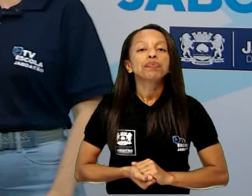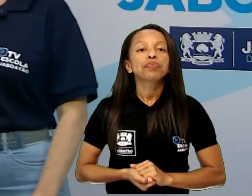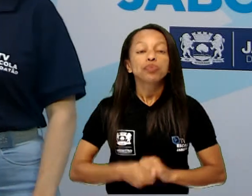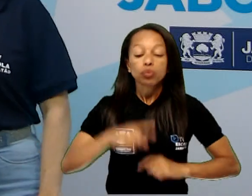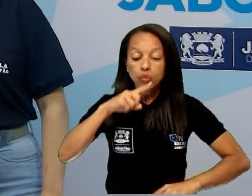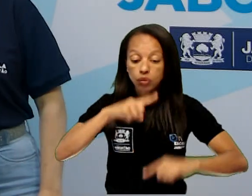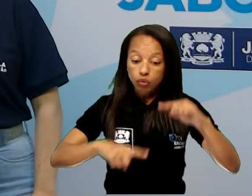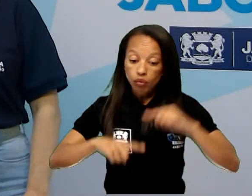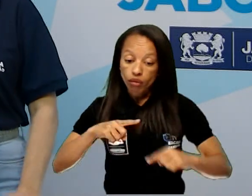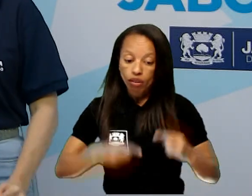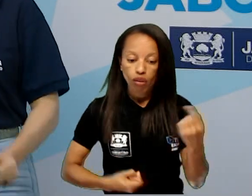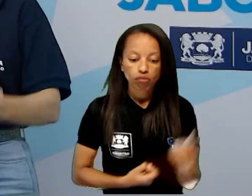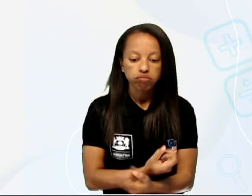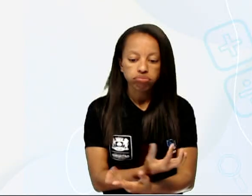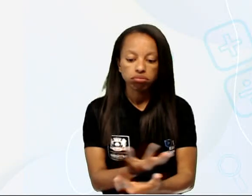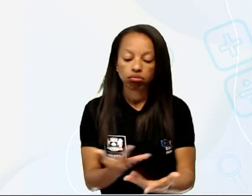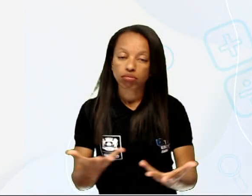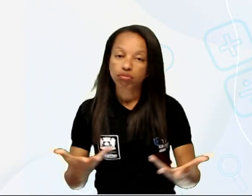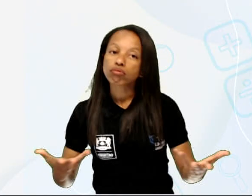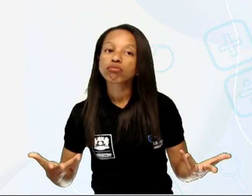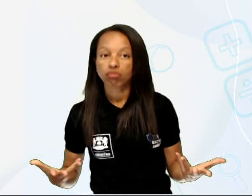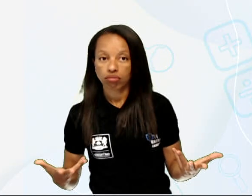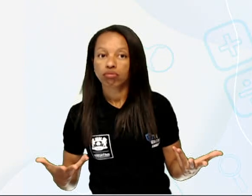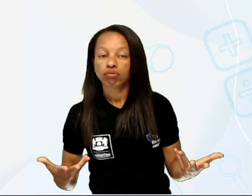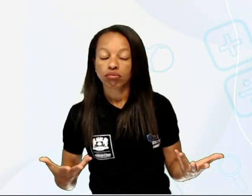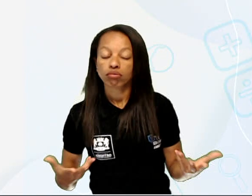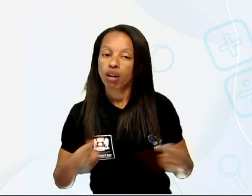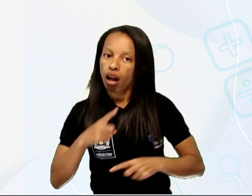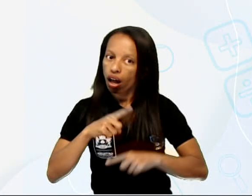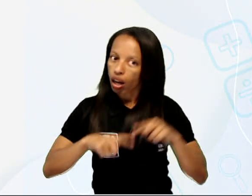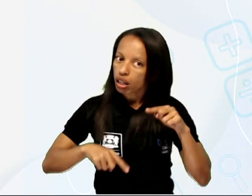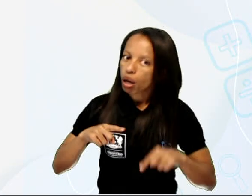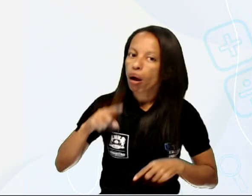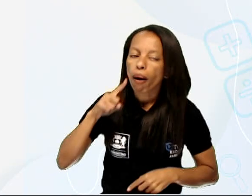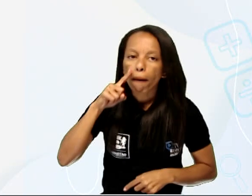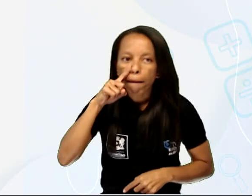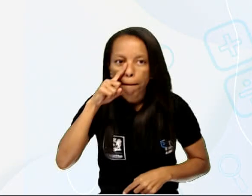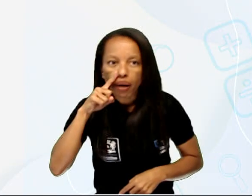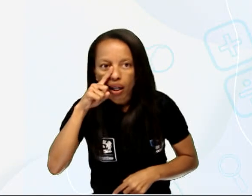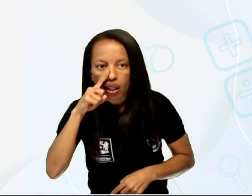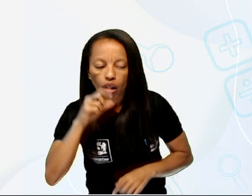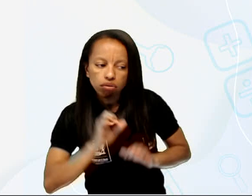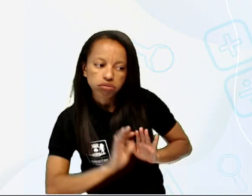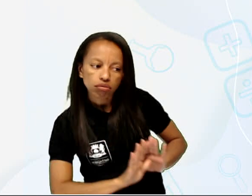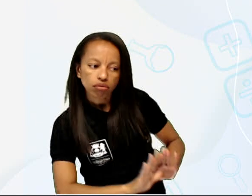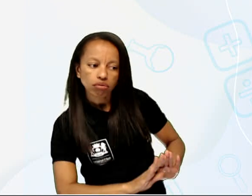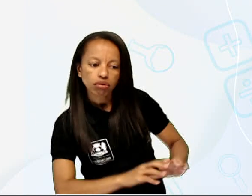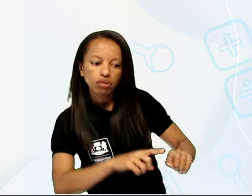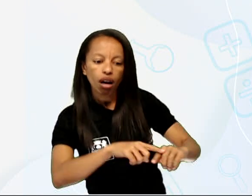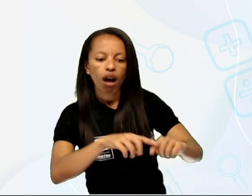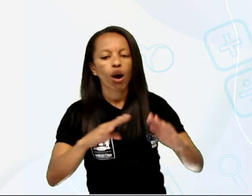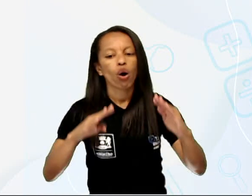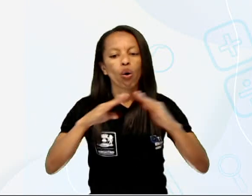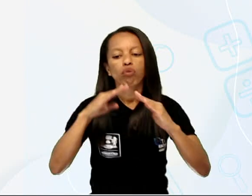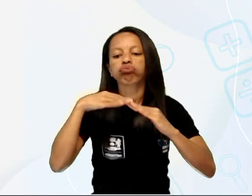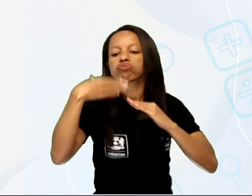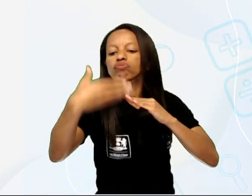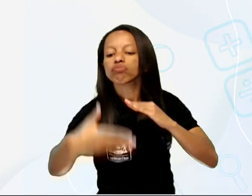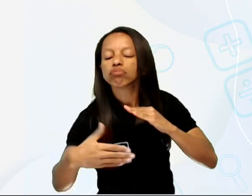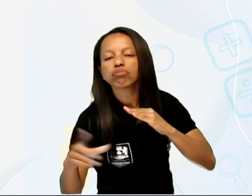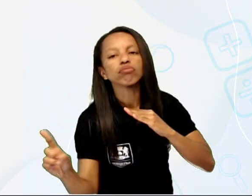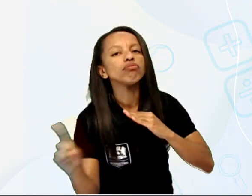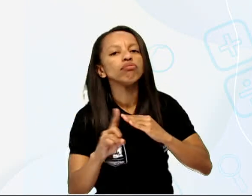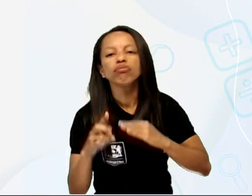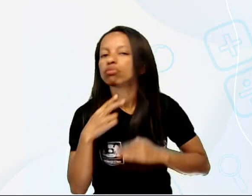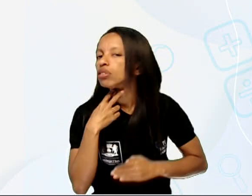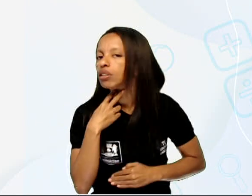Equipamentos de jardinagem são equipamentos perigosos que não podem ser deixados na área externa, né? O adulto ele